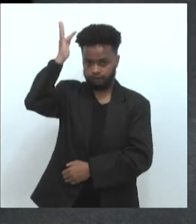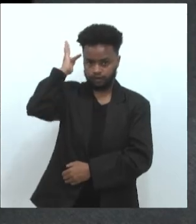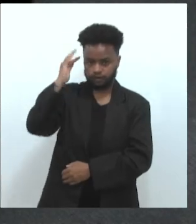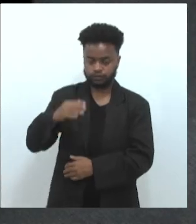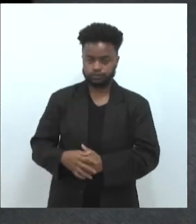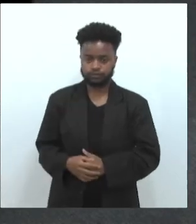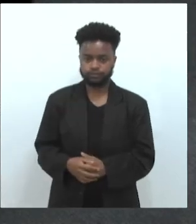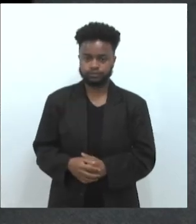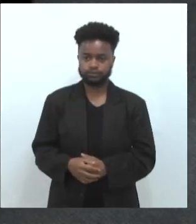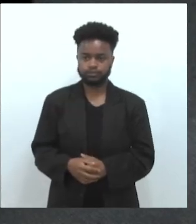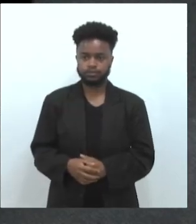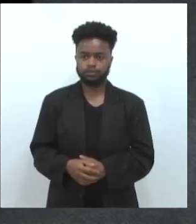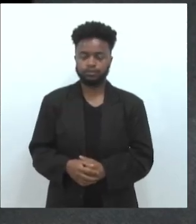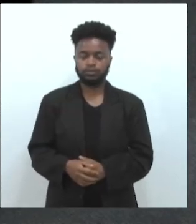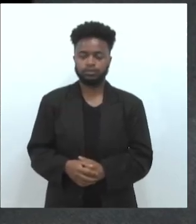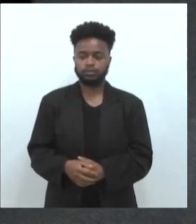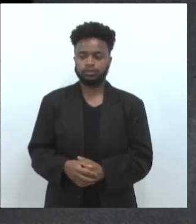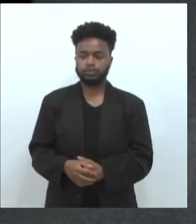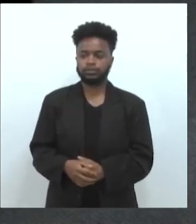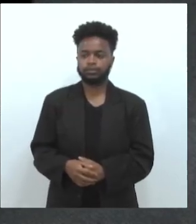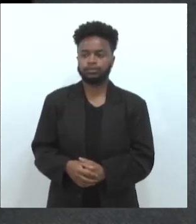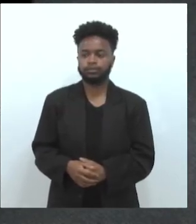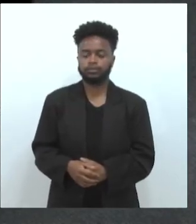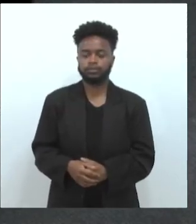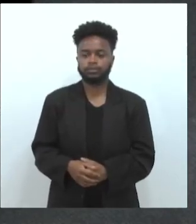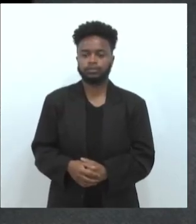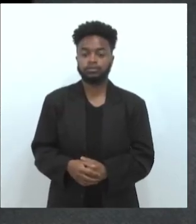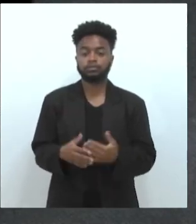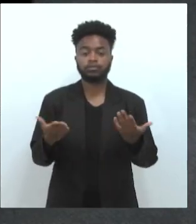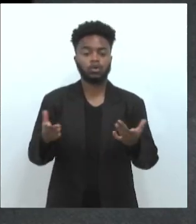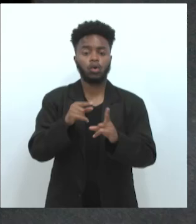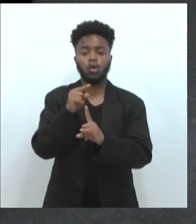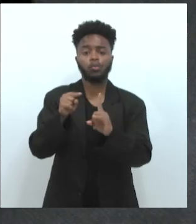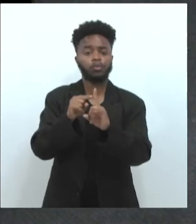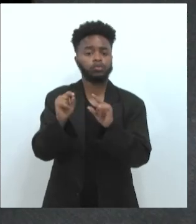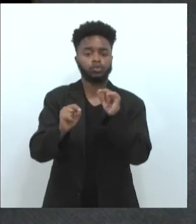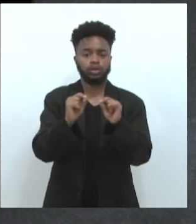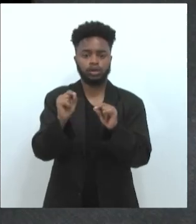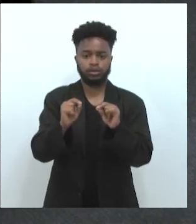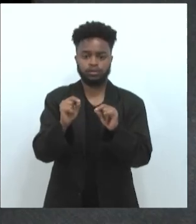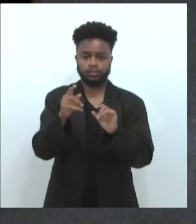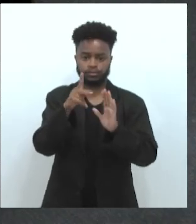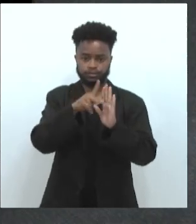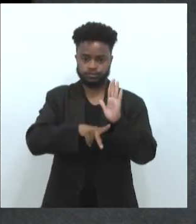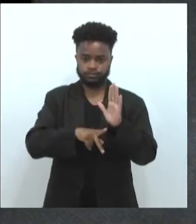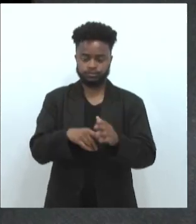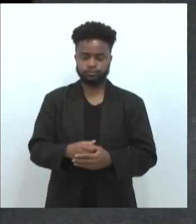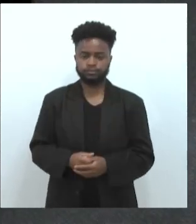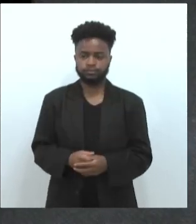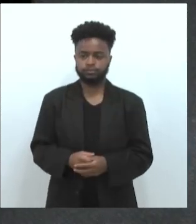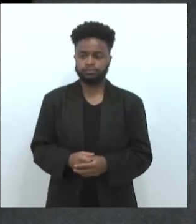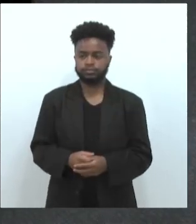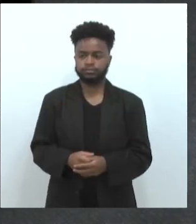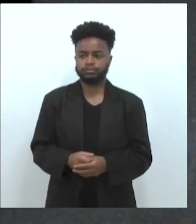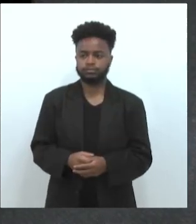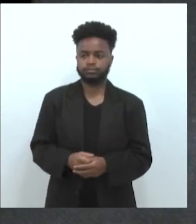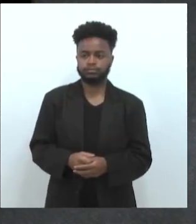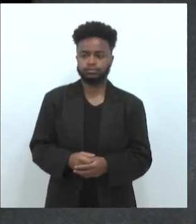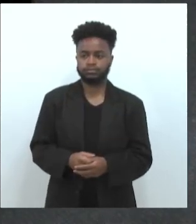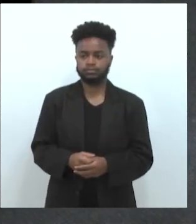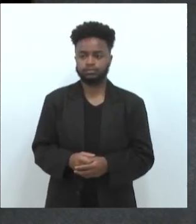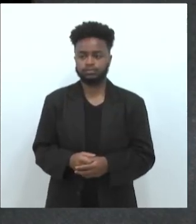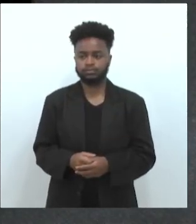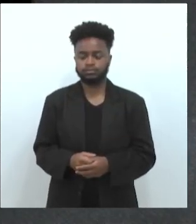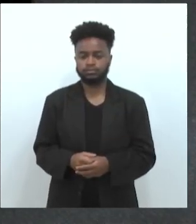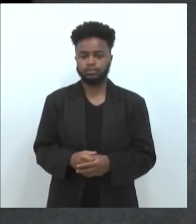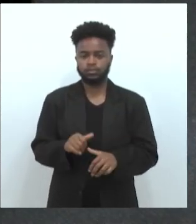Pacheco. Bem, qual é o objetivo desse projeto? Ele está modificando uma lei, que